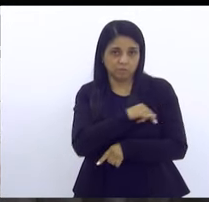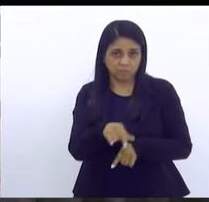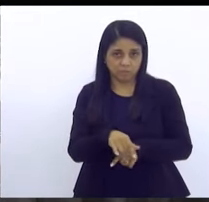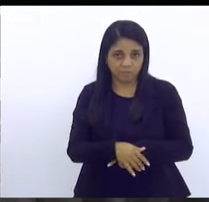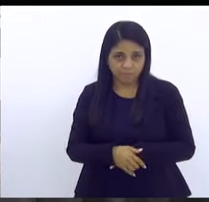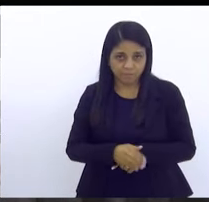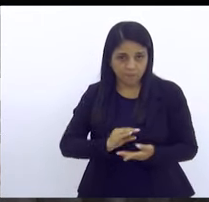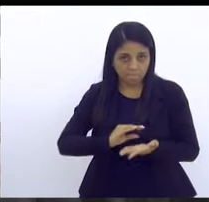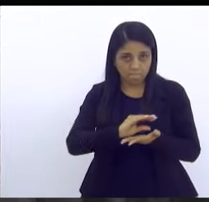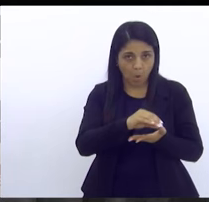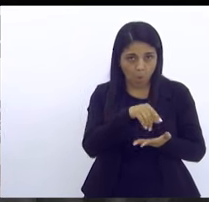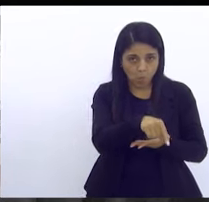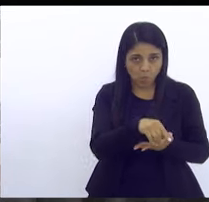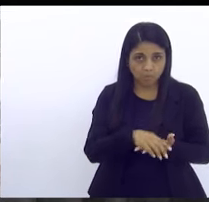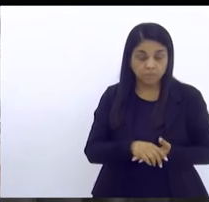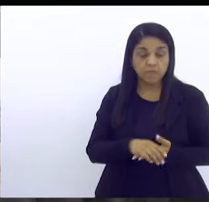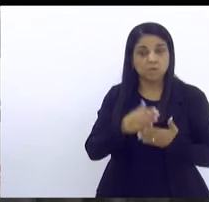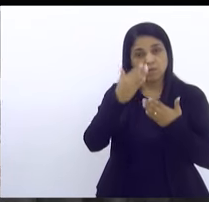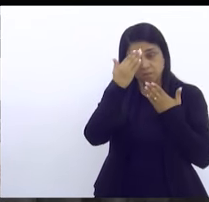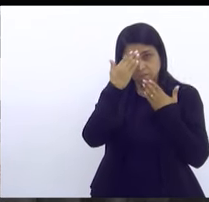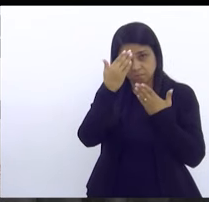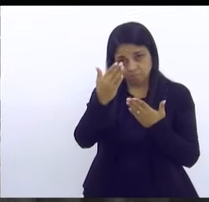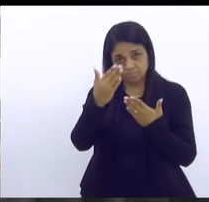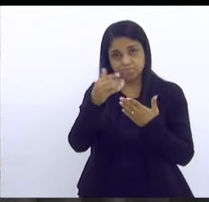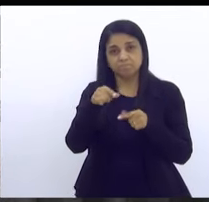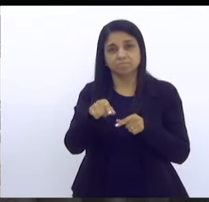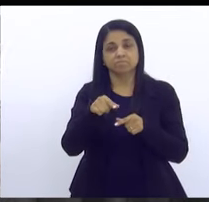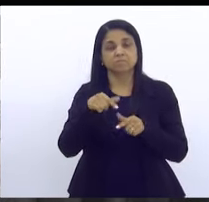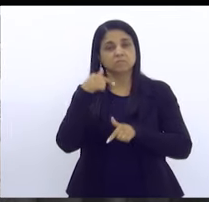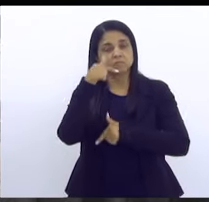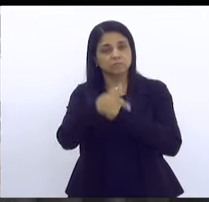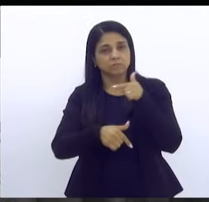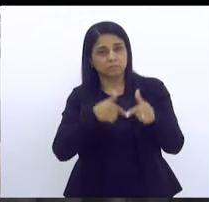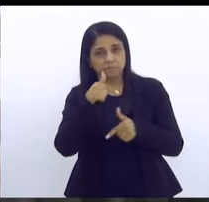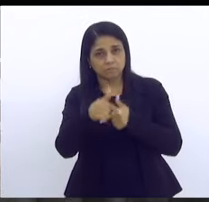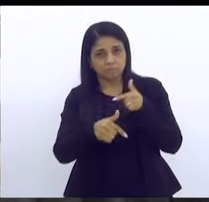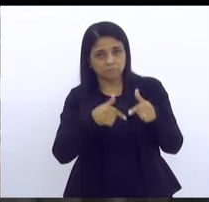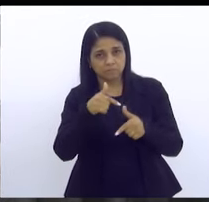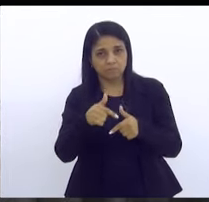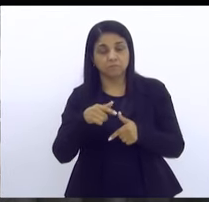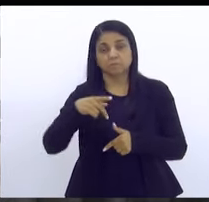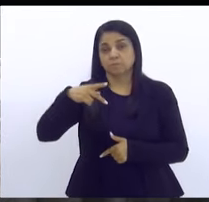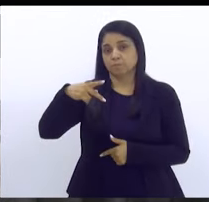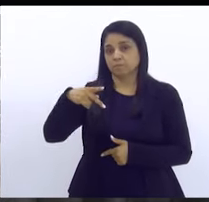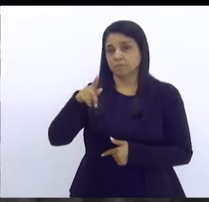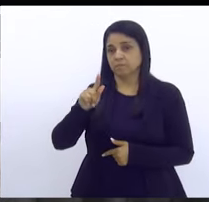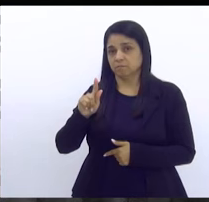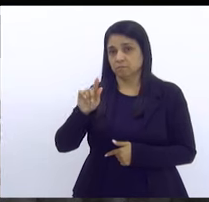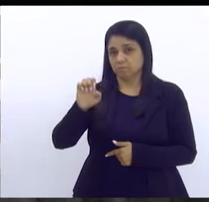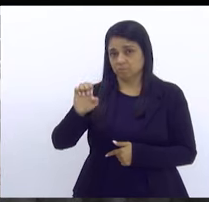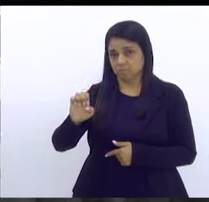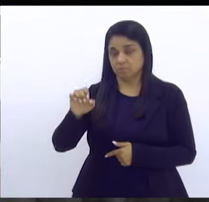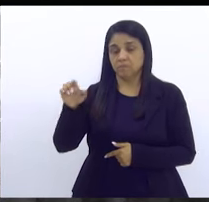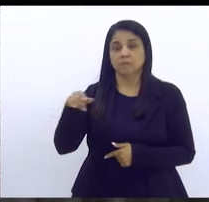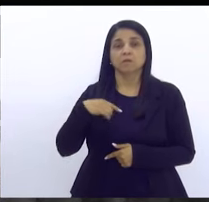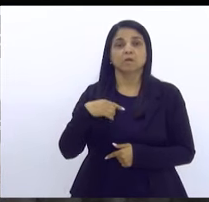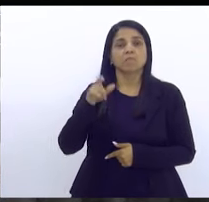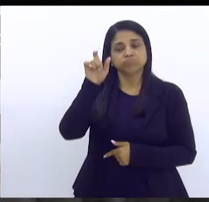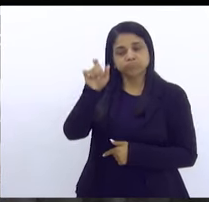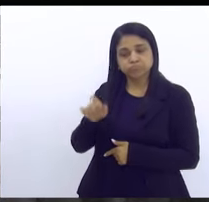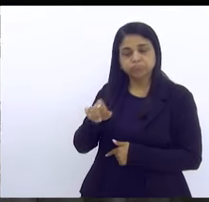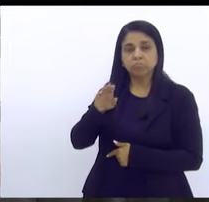quero agradecer aqui ao trabalho desempenhado pelo PGE, doutor Bruno Dubê, a